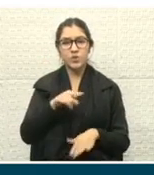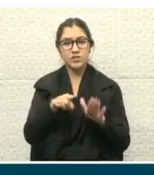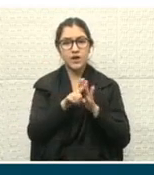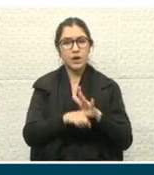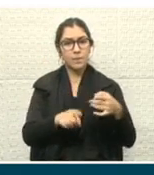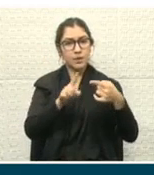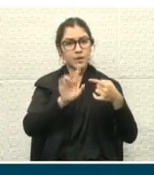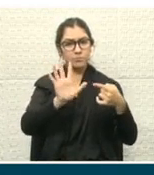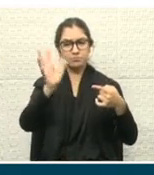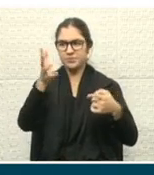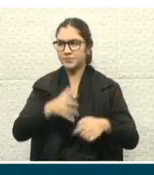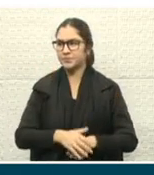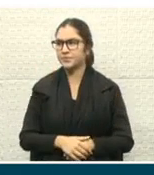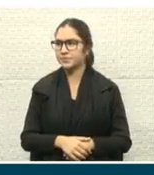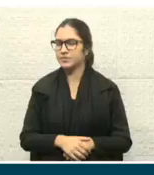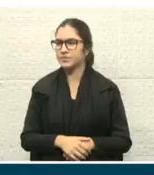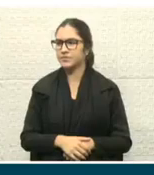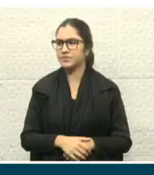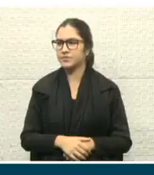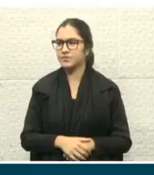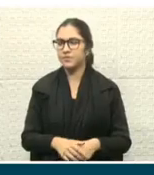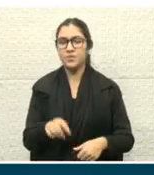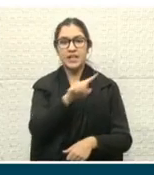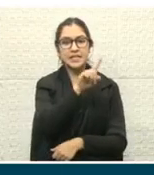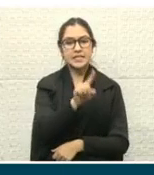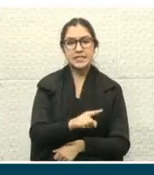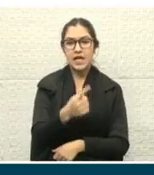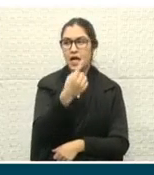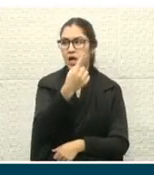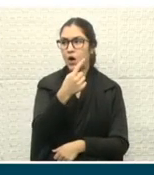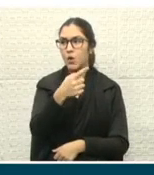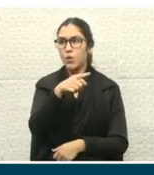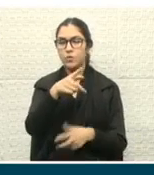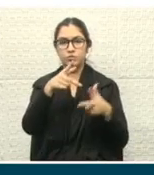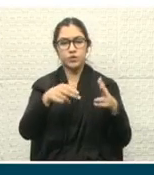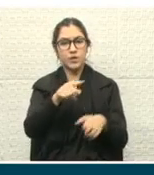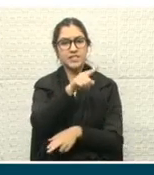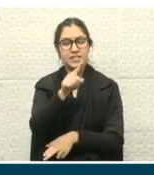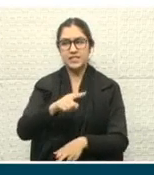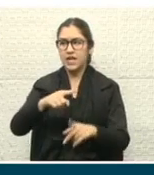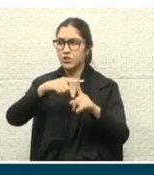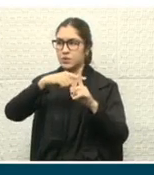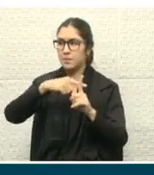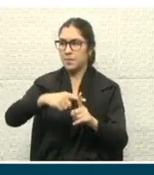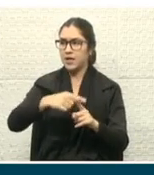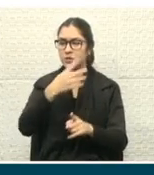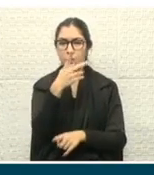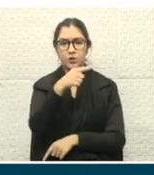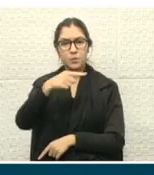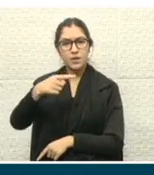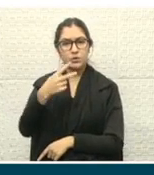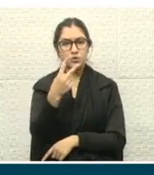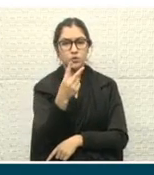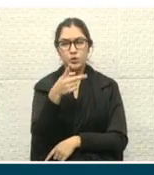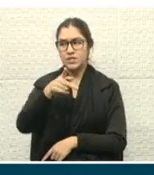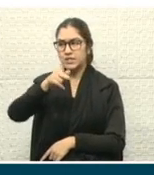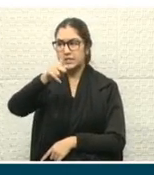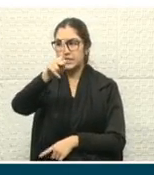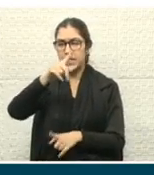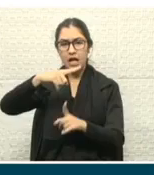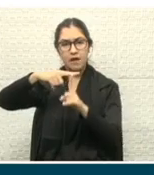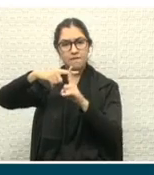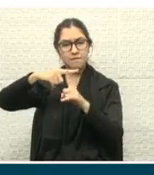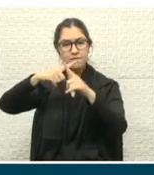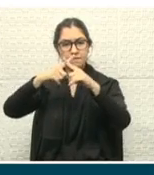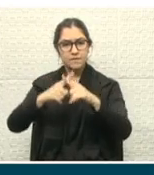primeiro caso. O número Z1 é dado por 7 mais 4 menos 2k vezes i.